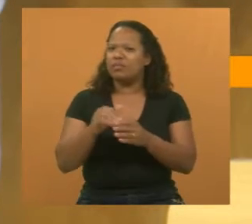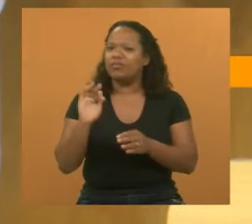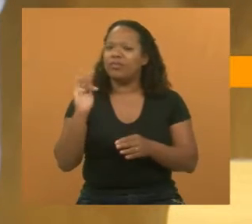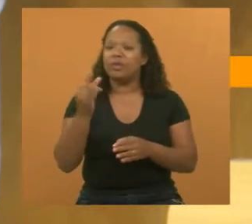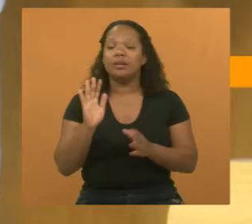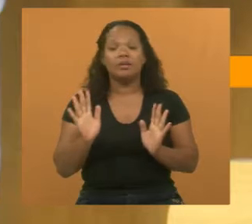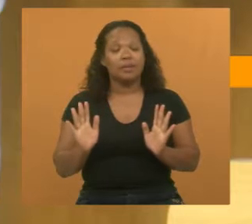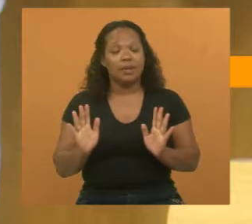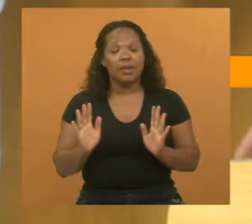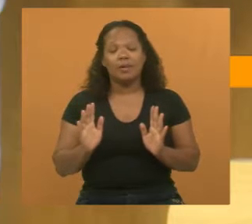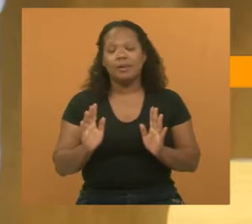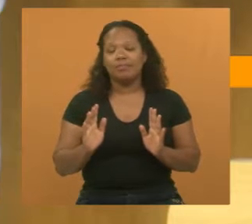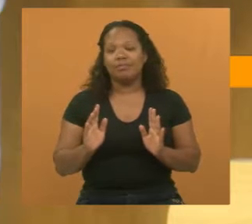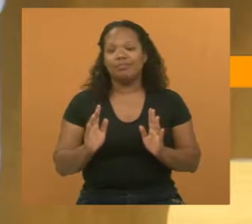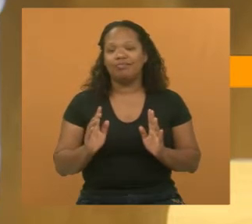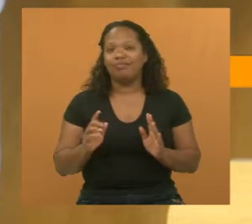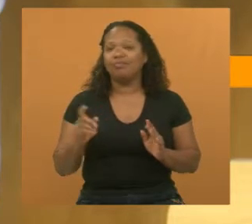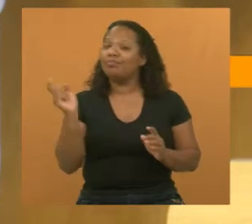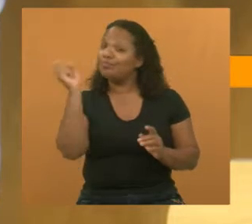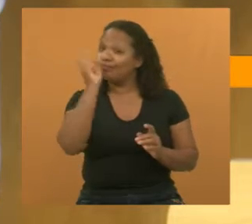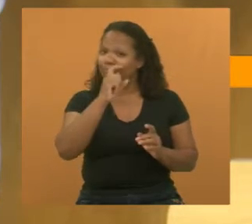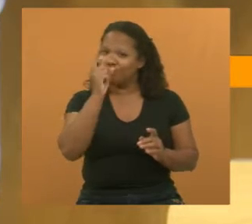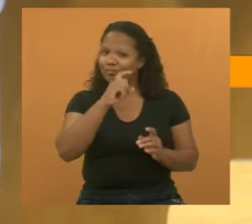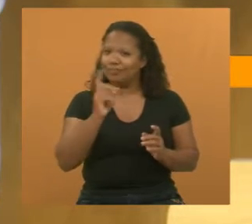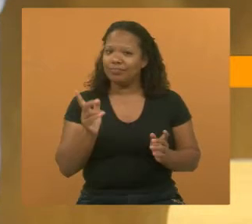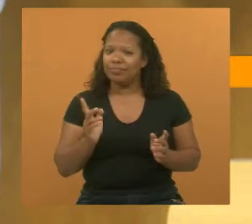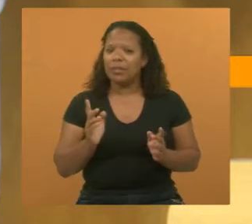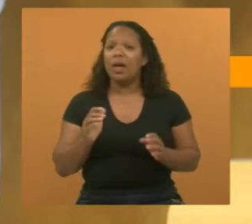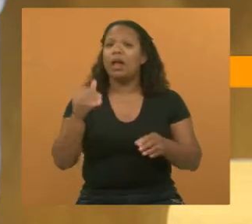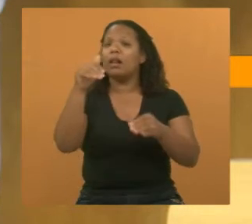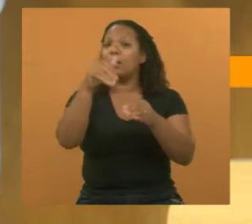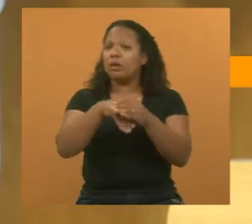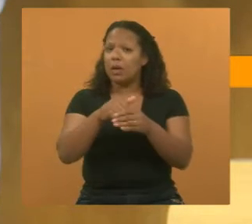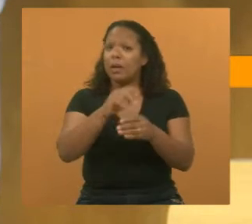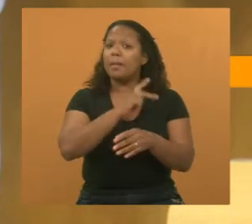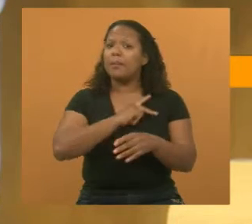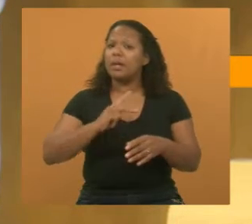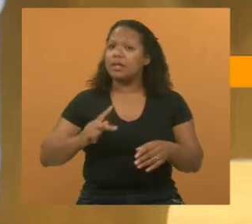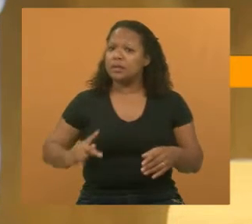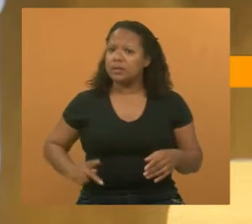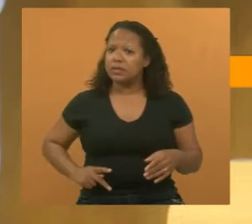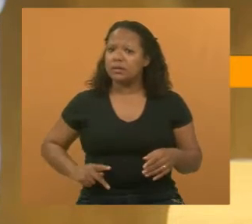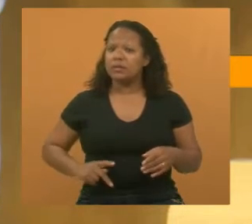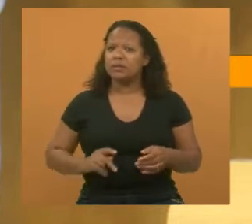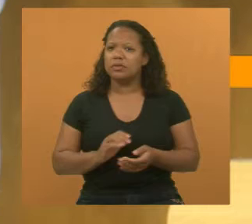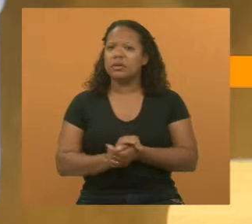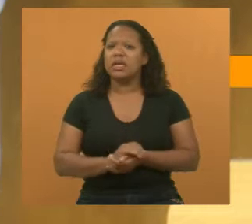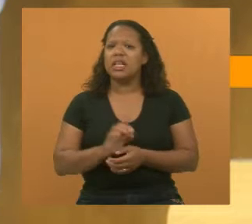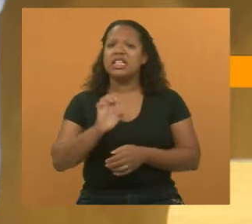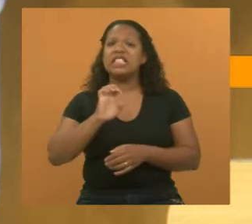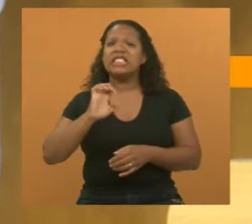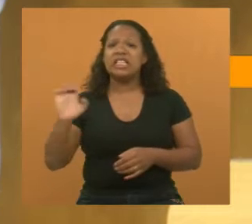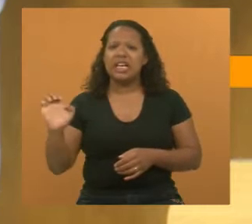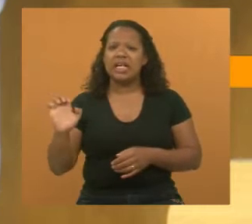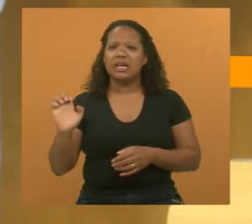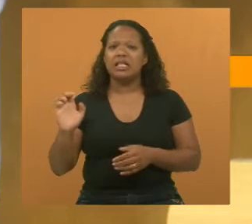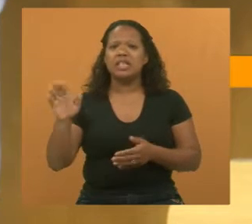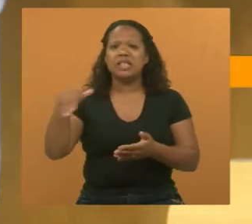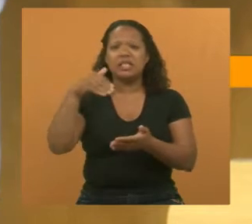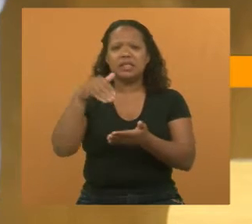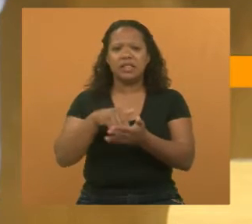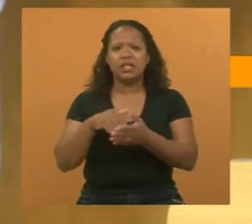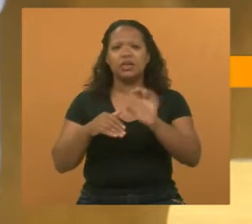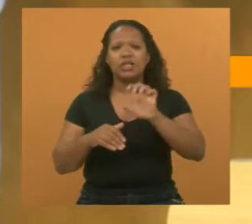mito, porque através das urnas eletrônicas foram eleitos presidente de esquerda, de centro e de